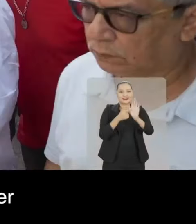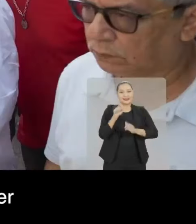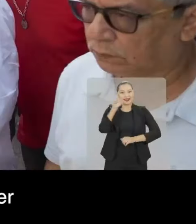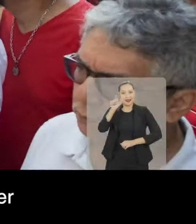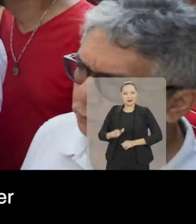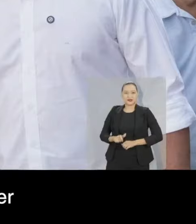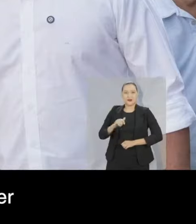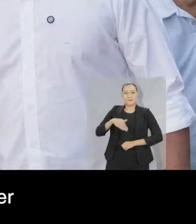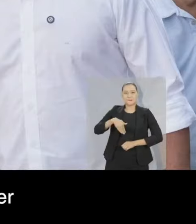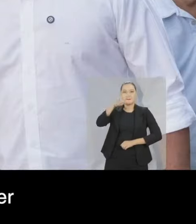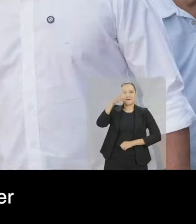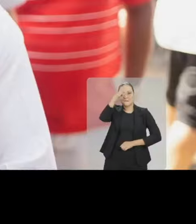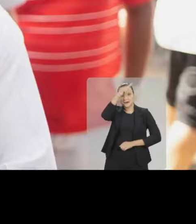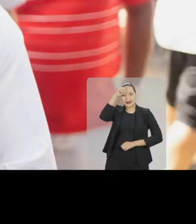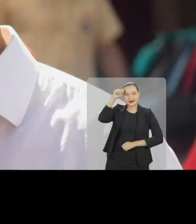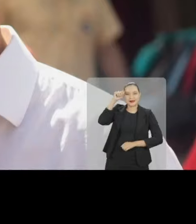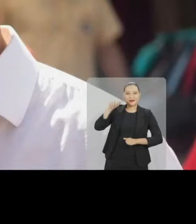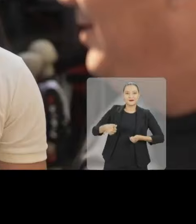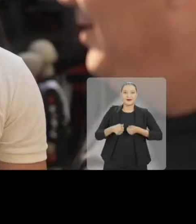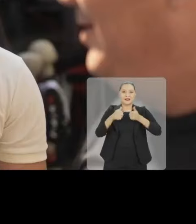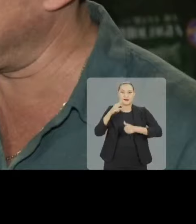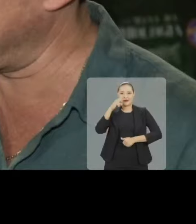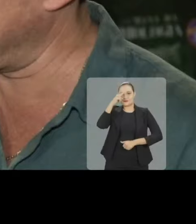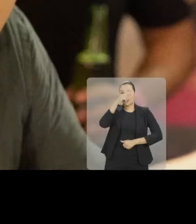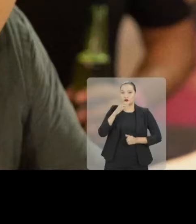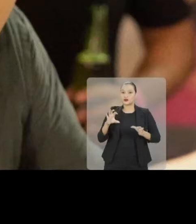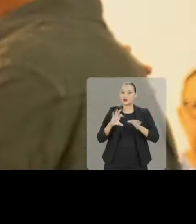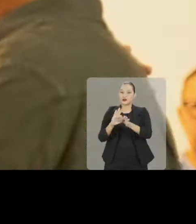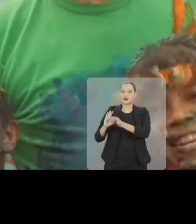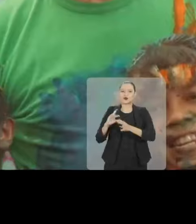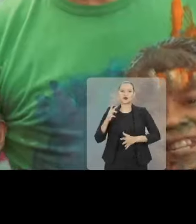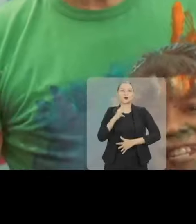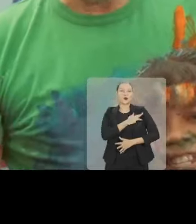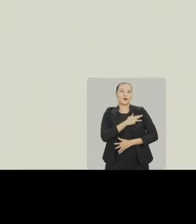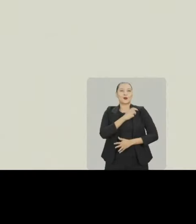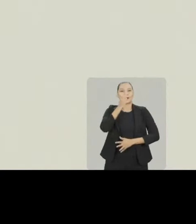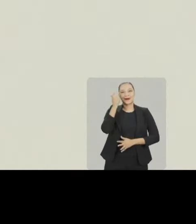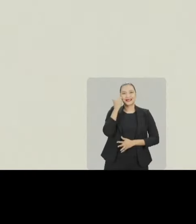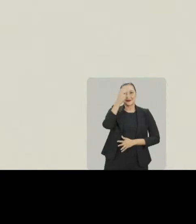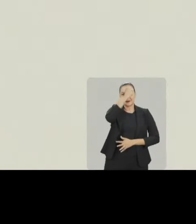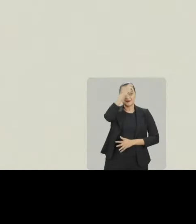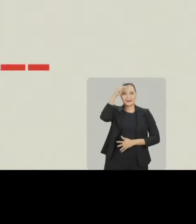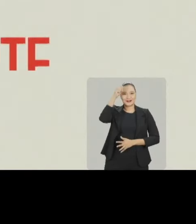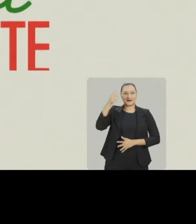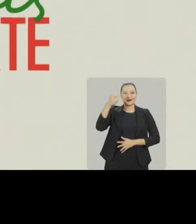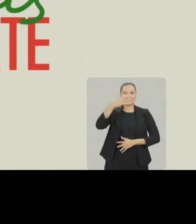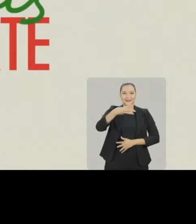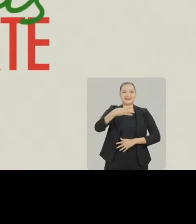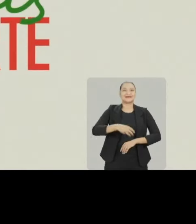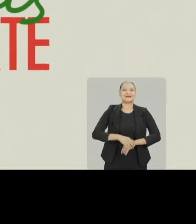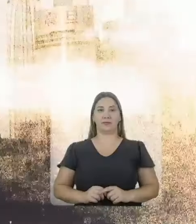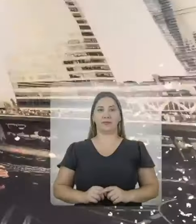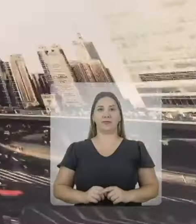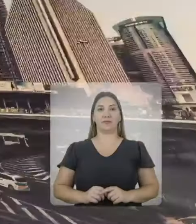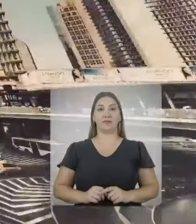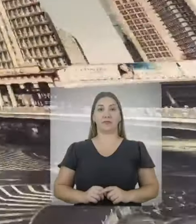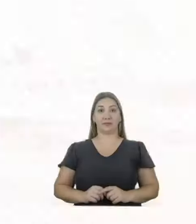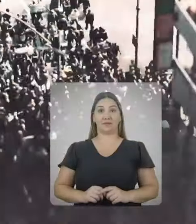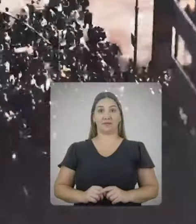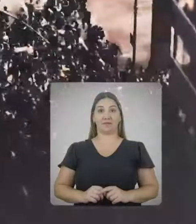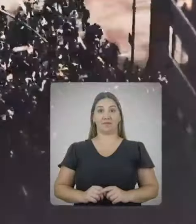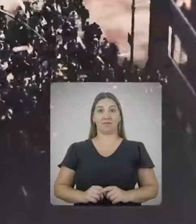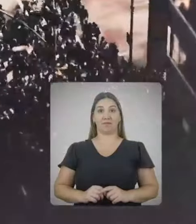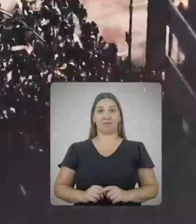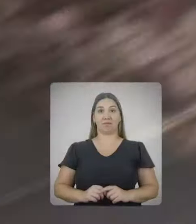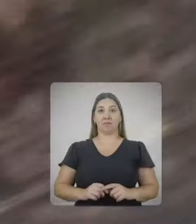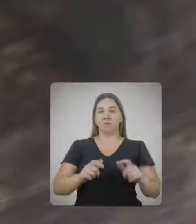Termina agora o programa de quem quer fazer uma Manaus melhor e mais forte. Junto com Lula e Marcelo, Prefeito 13. Toda